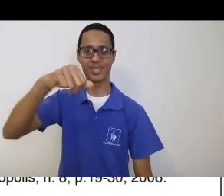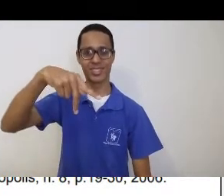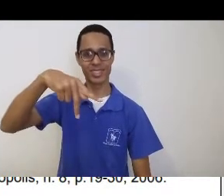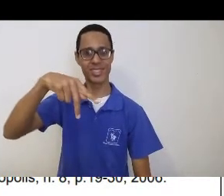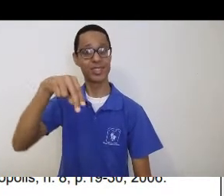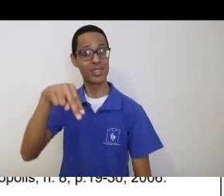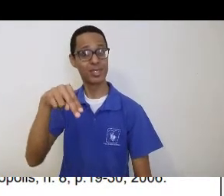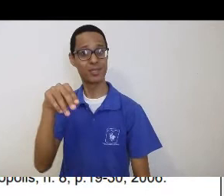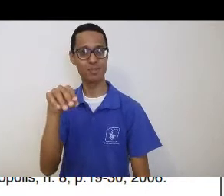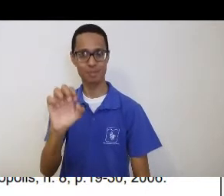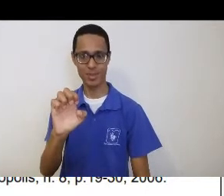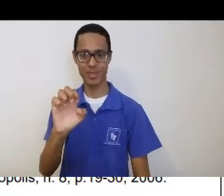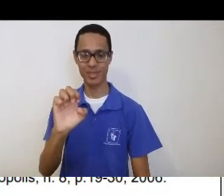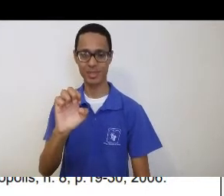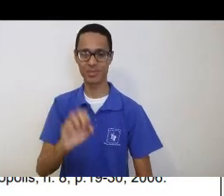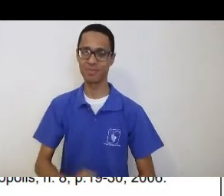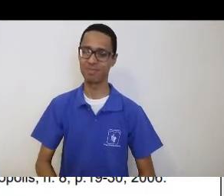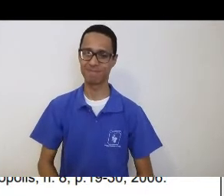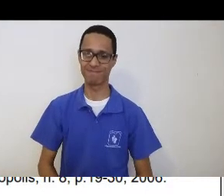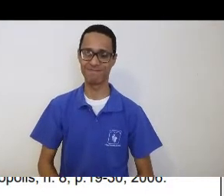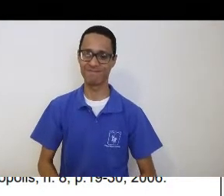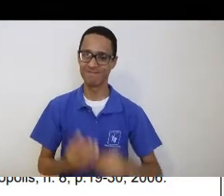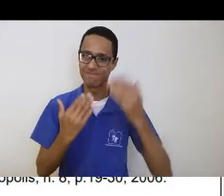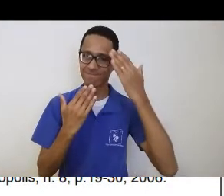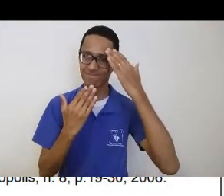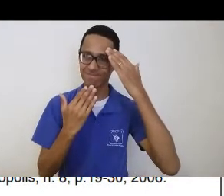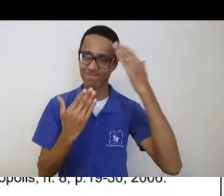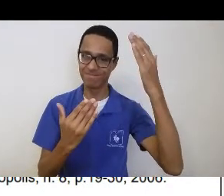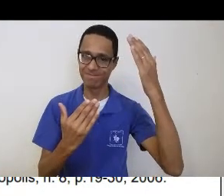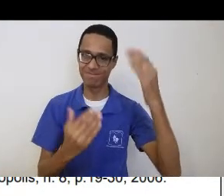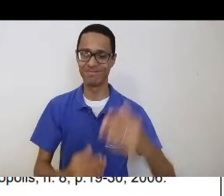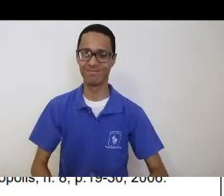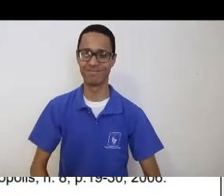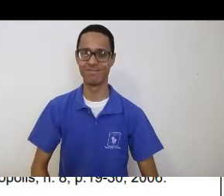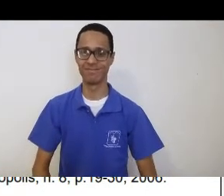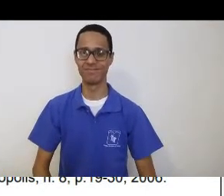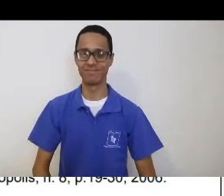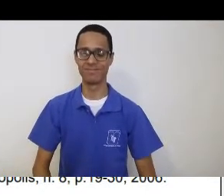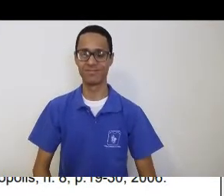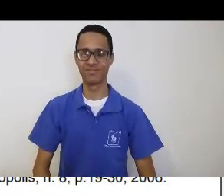Atendimento às Pessoas com Necessidades Educativas Específicas. Muito obrigado.